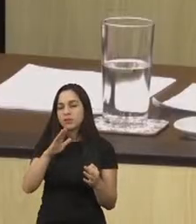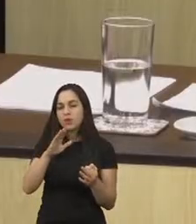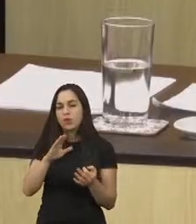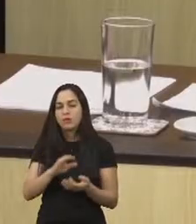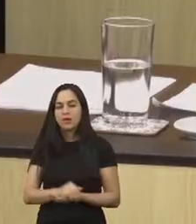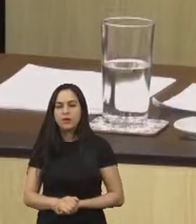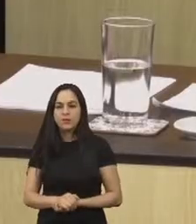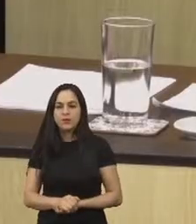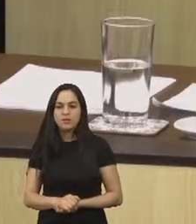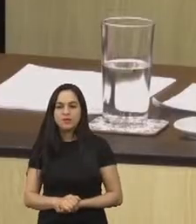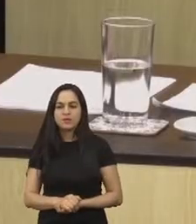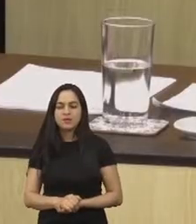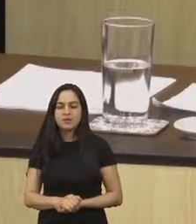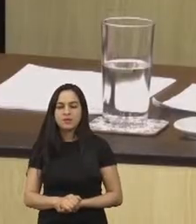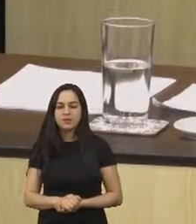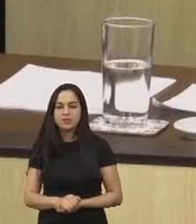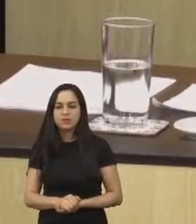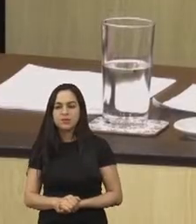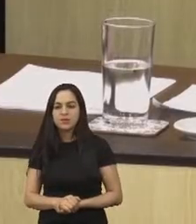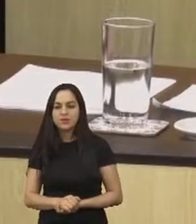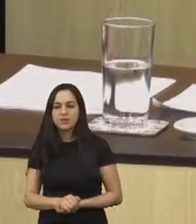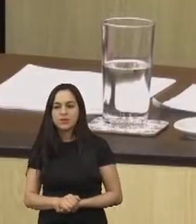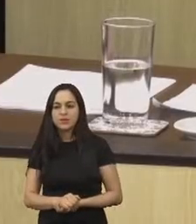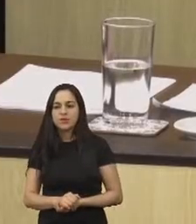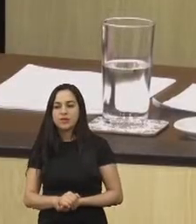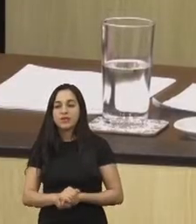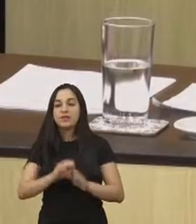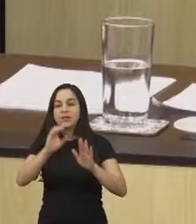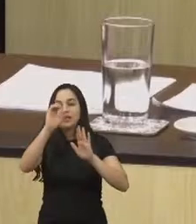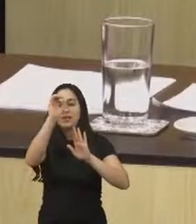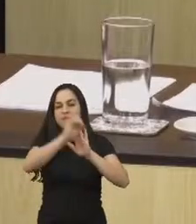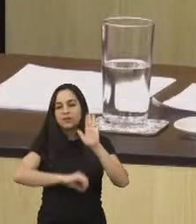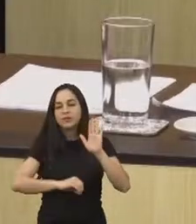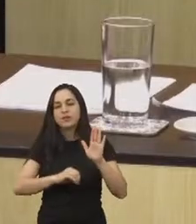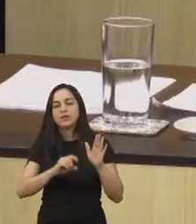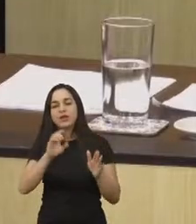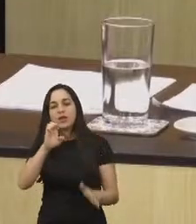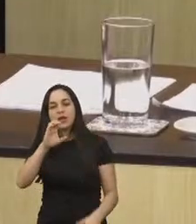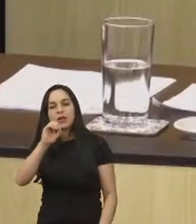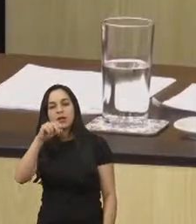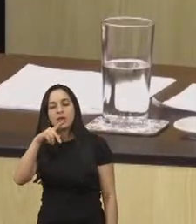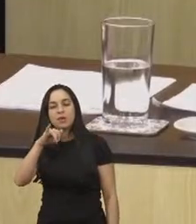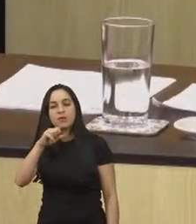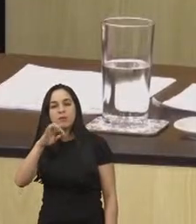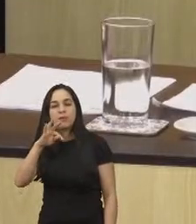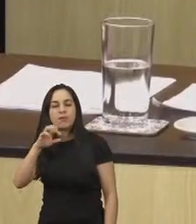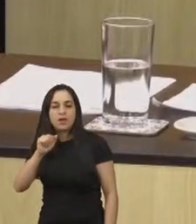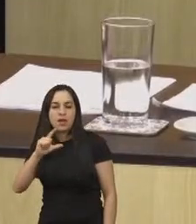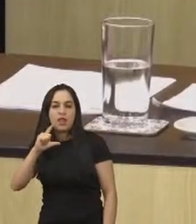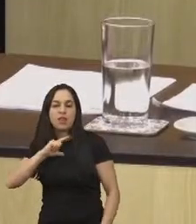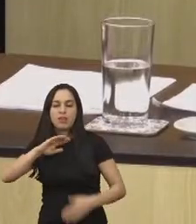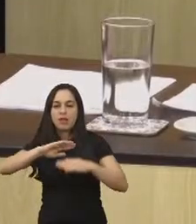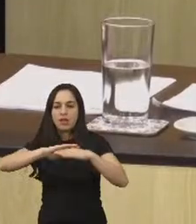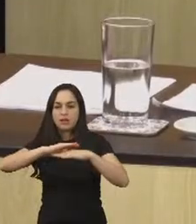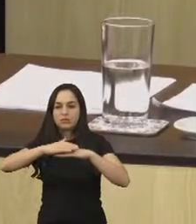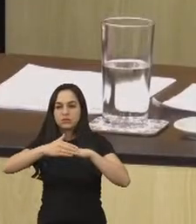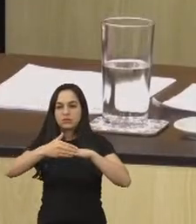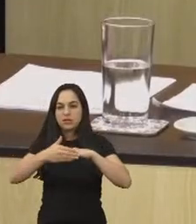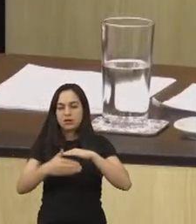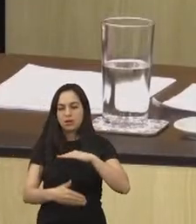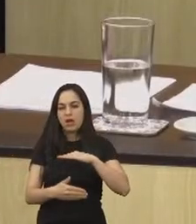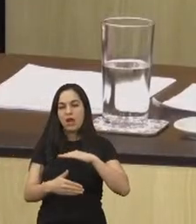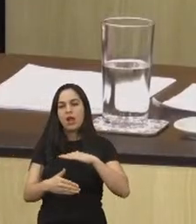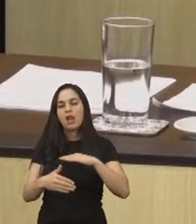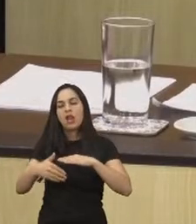ecopistas, solicitando a instalação de defensas metálicas ou defensas de concreto no canteiro central da